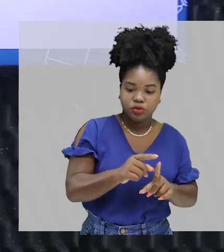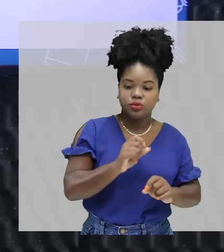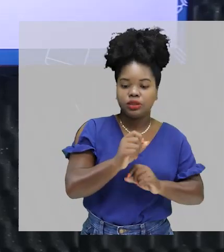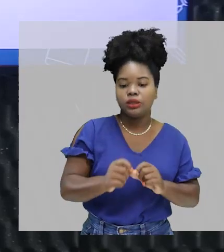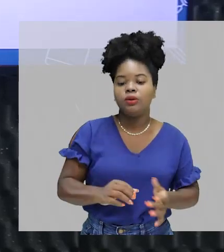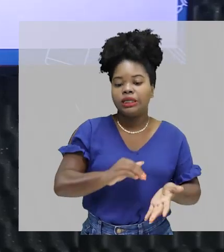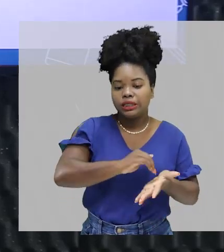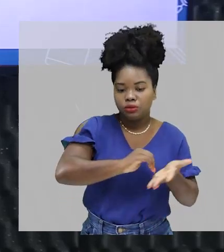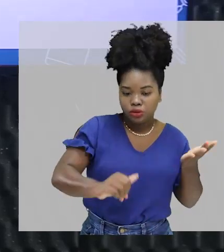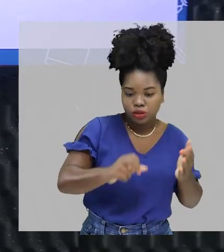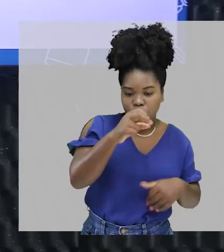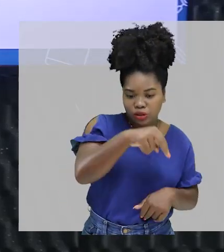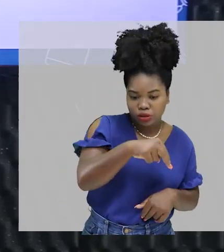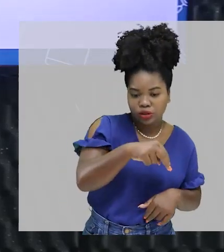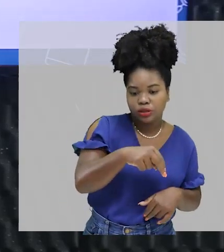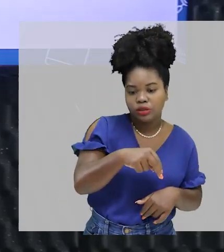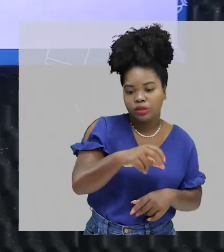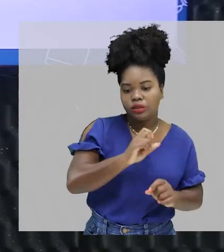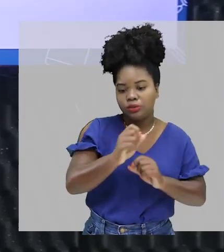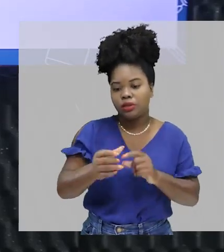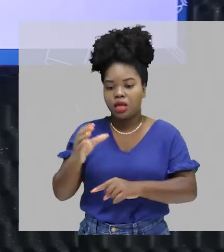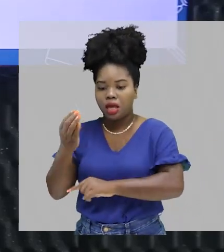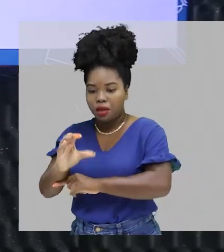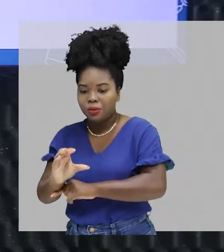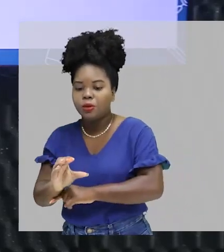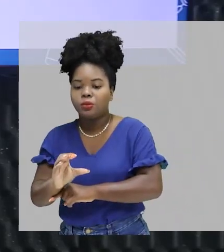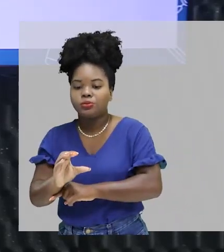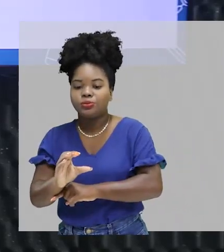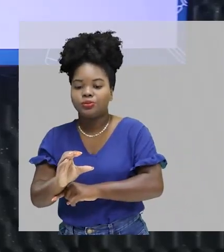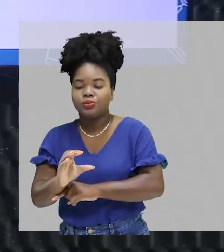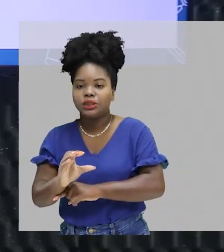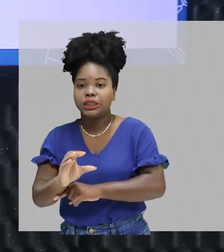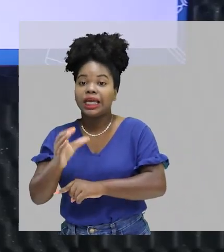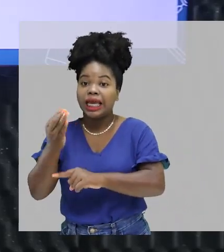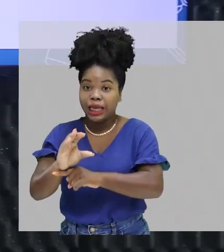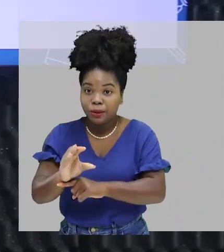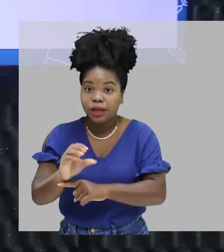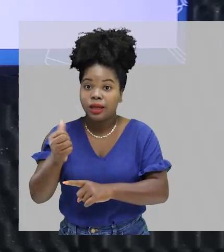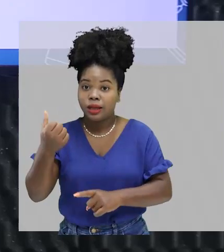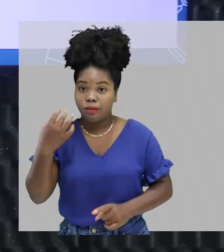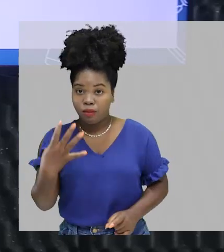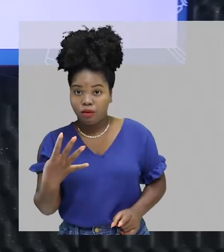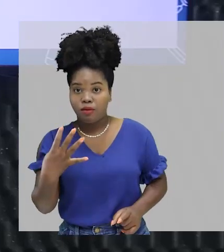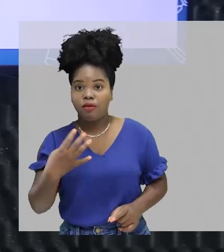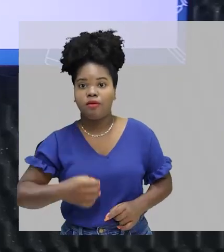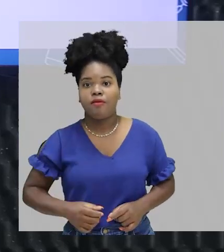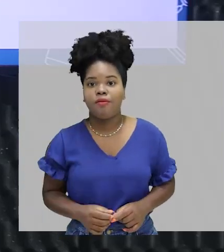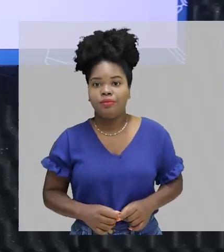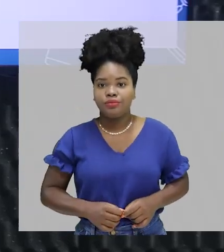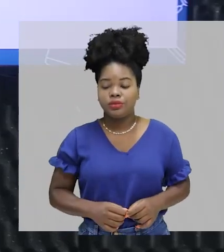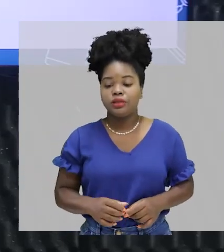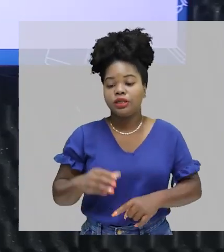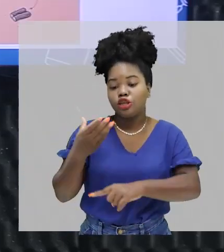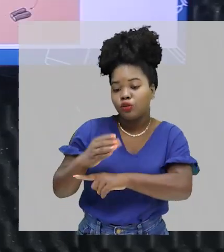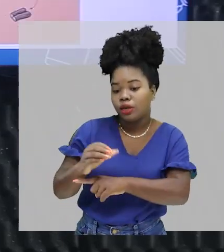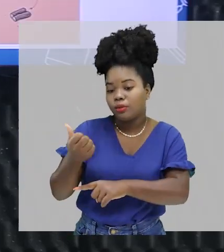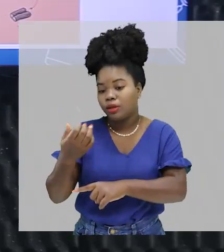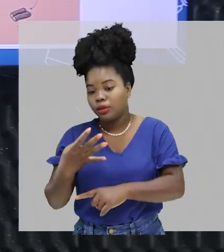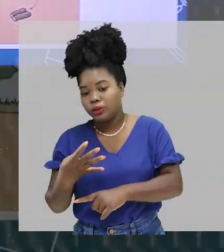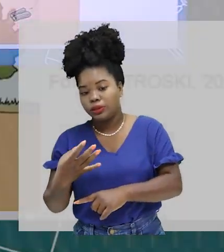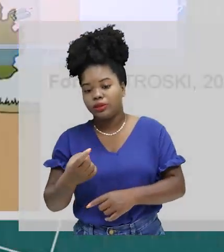o nitrogênio e vai ser formado o carbono. Só que esse carbono é o carbono 14. E o carbono